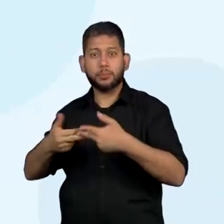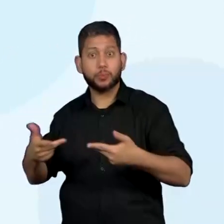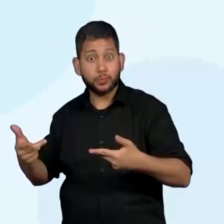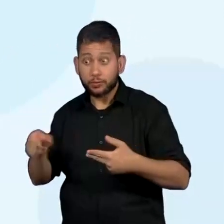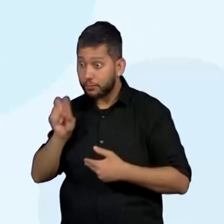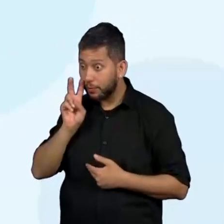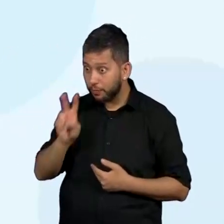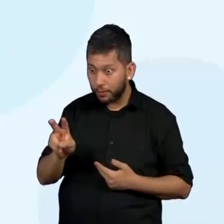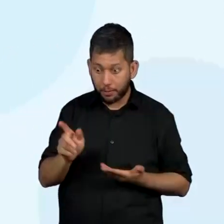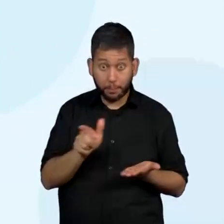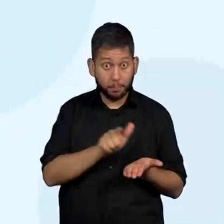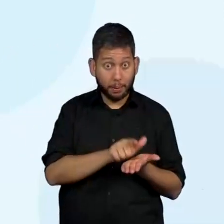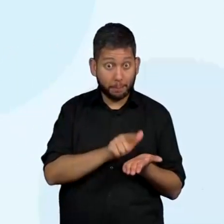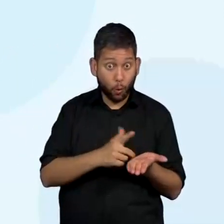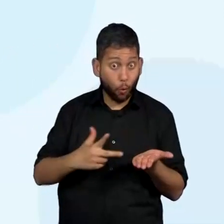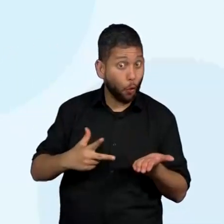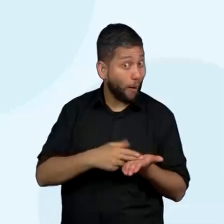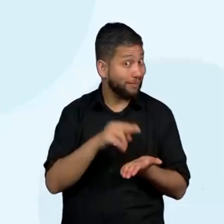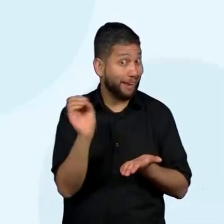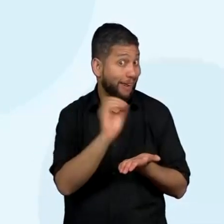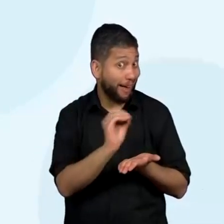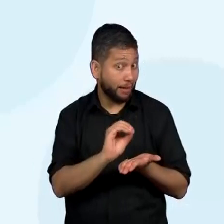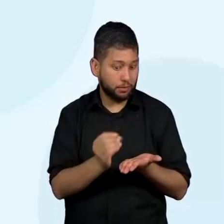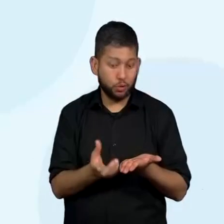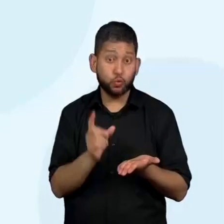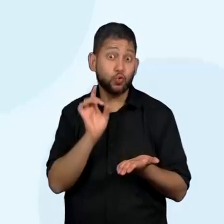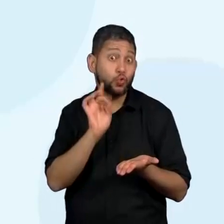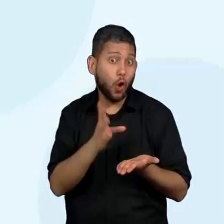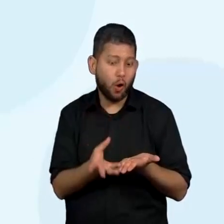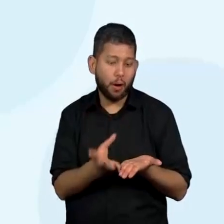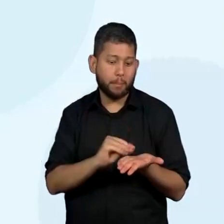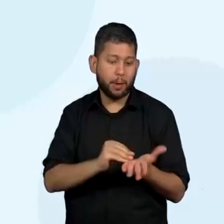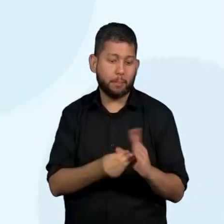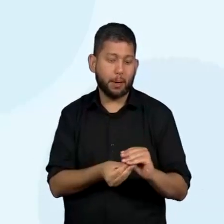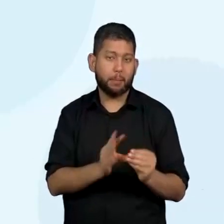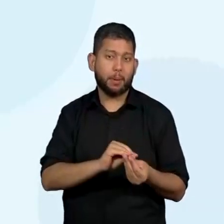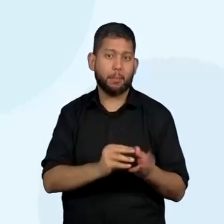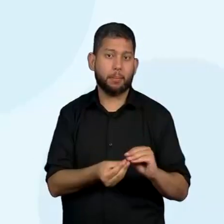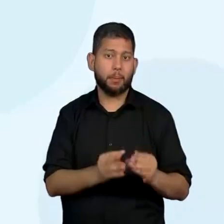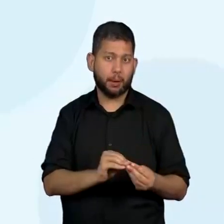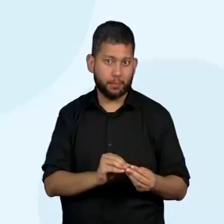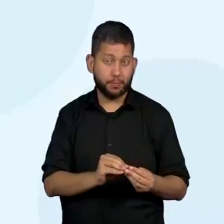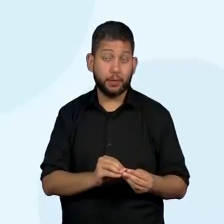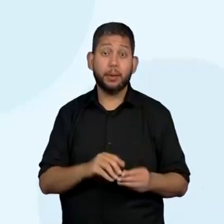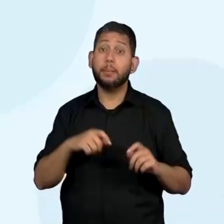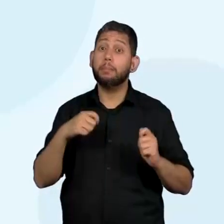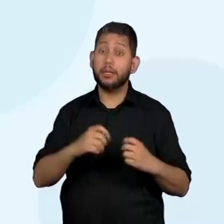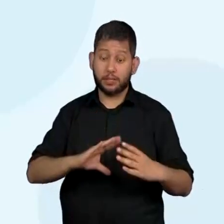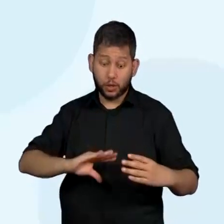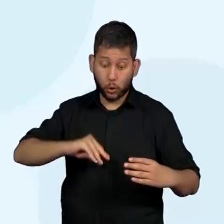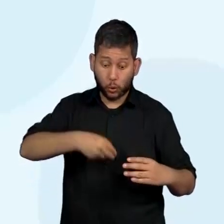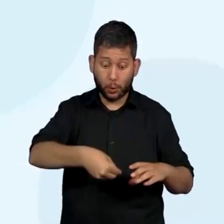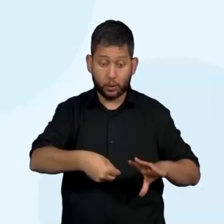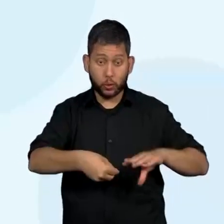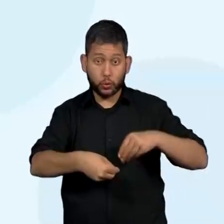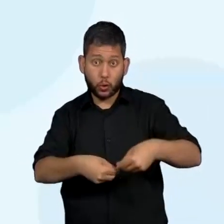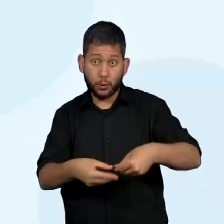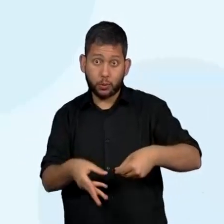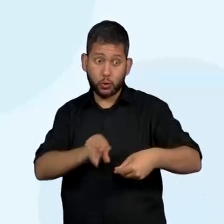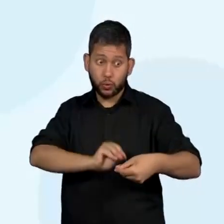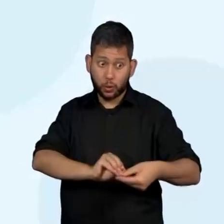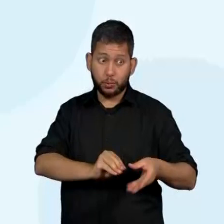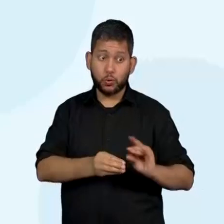sem cortar lá ou colá-la o origami usa apenas um pequeno número de dobras diferentes que